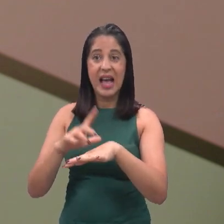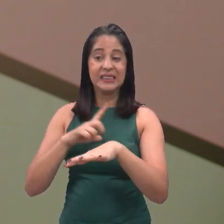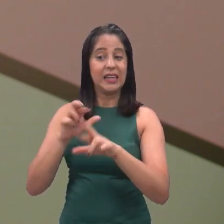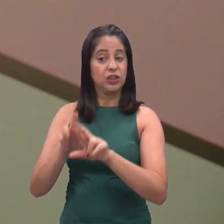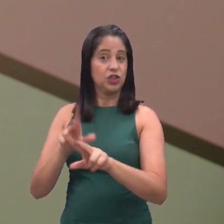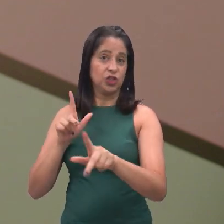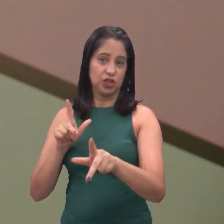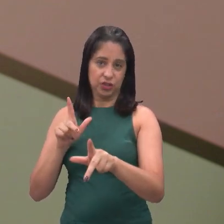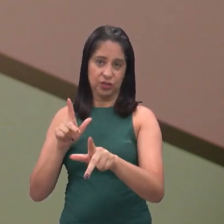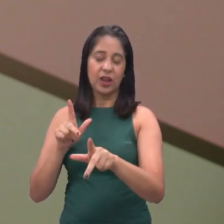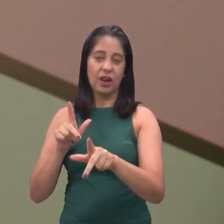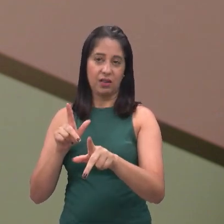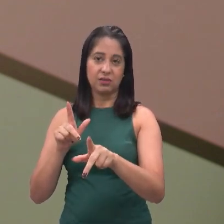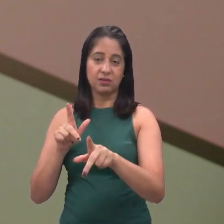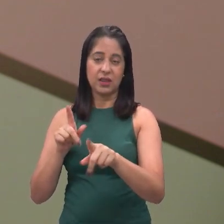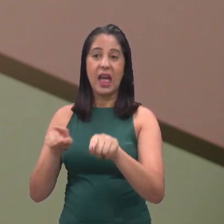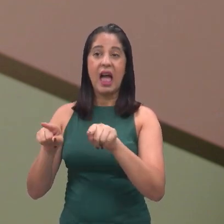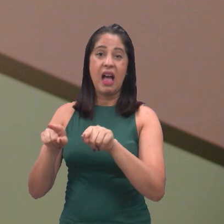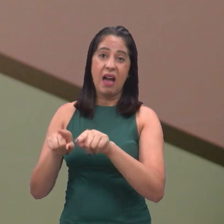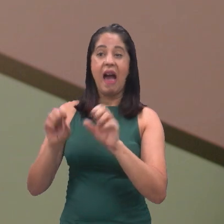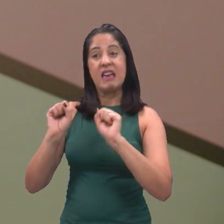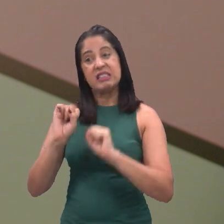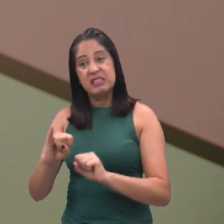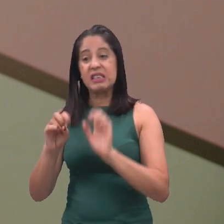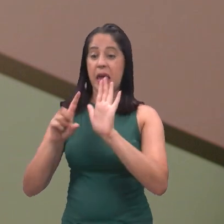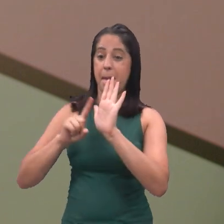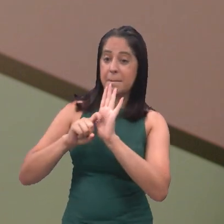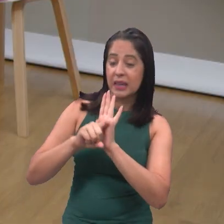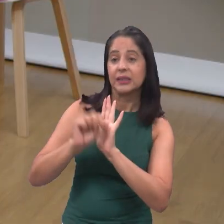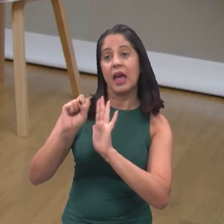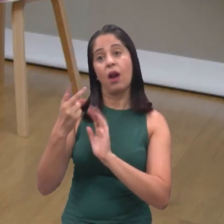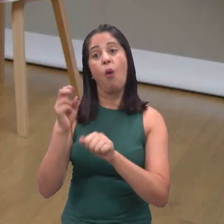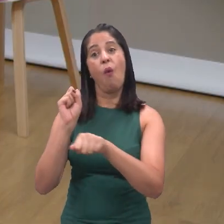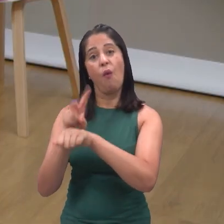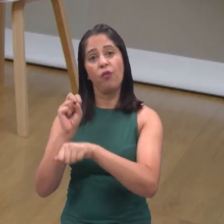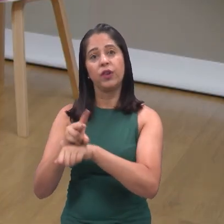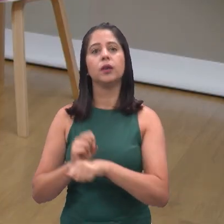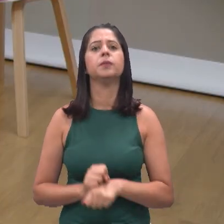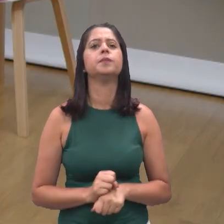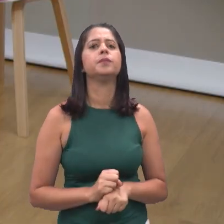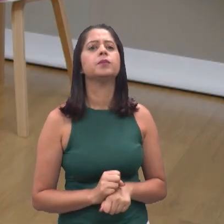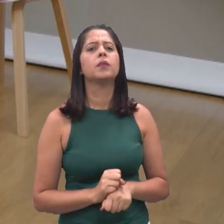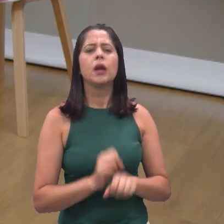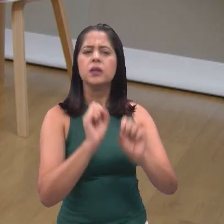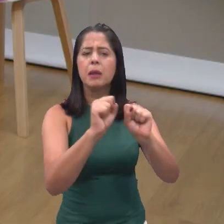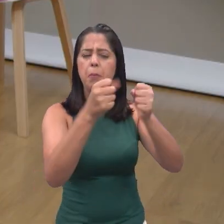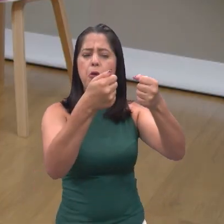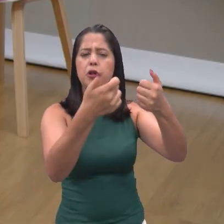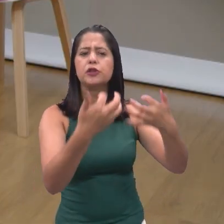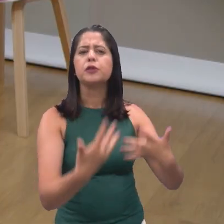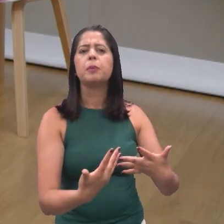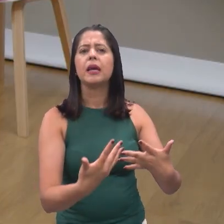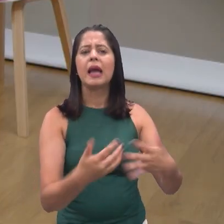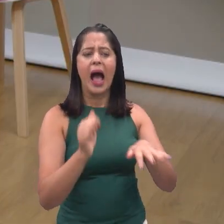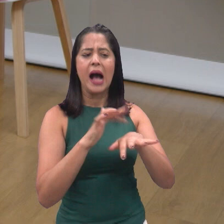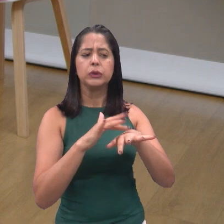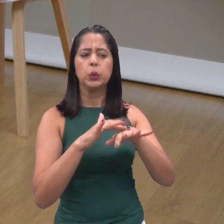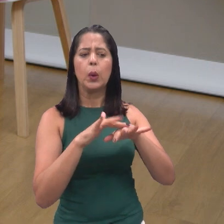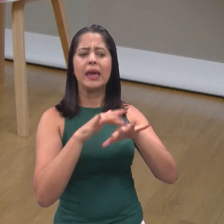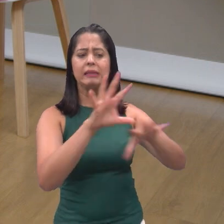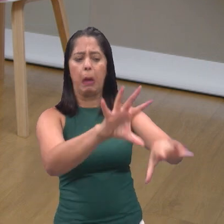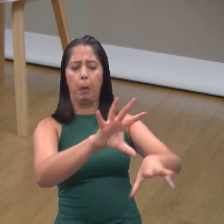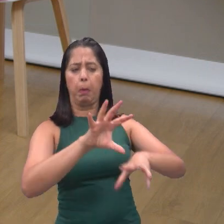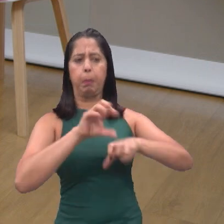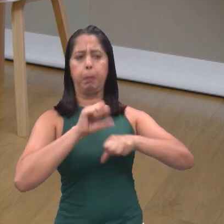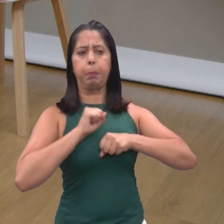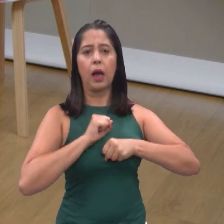o micro-organismo ali que está causando aquela doença. Entendi. Fala um pouquinho sobre esse contato que transmite a doença, Quais são os cuidados, na